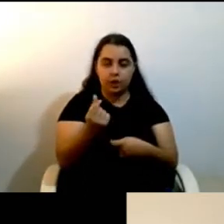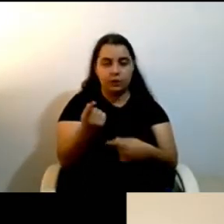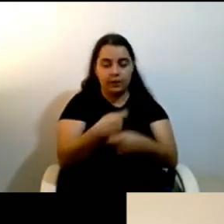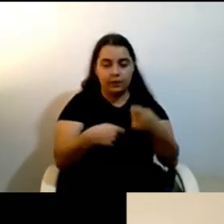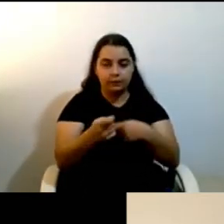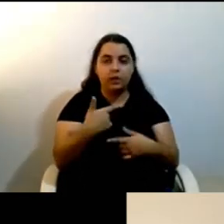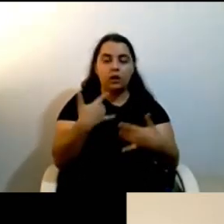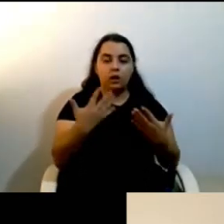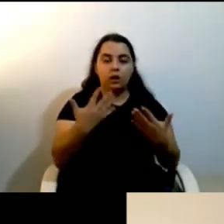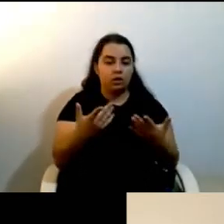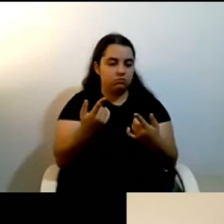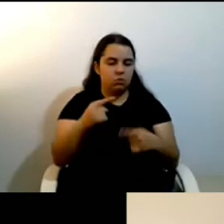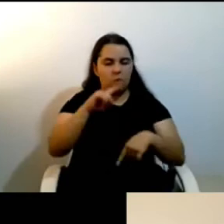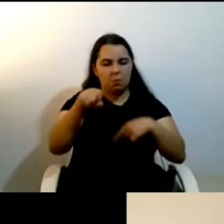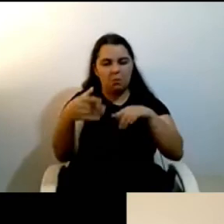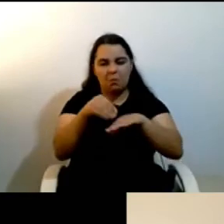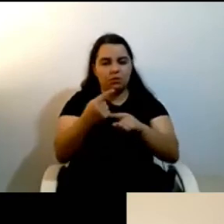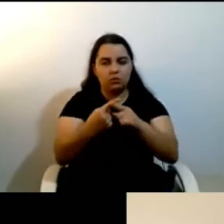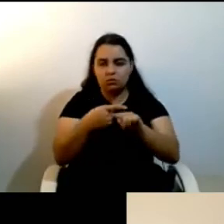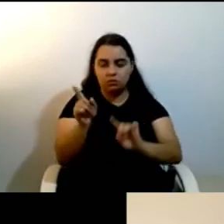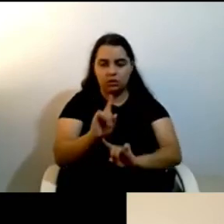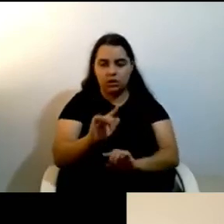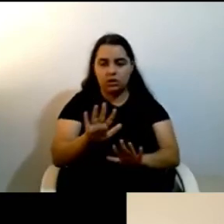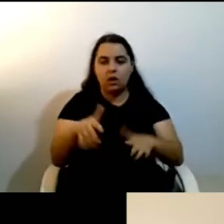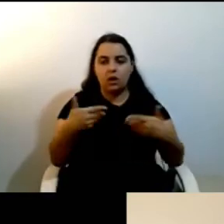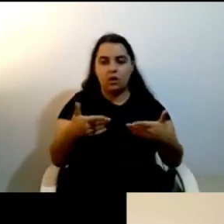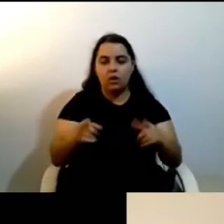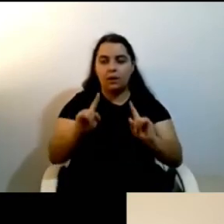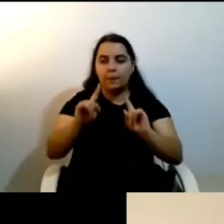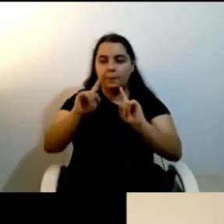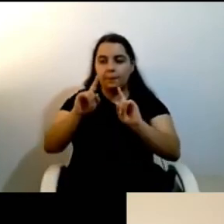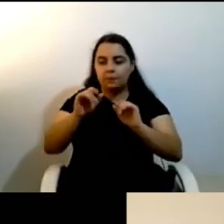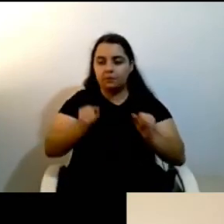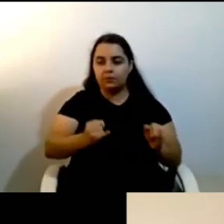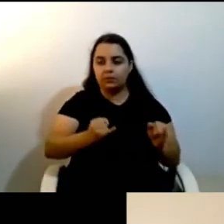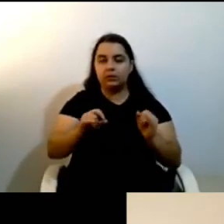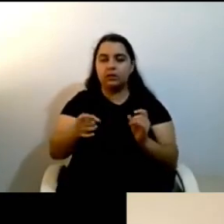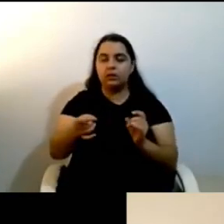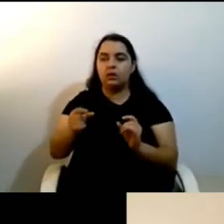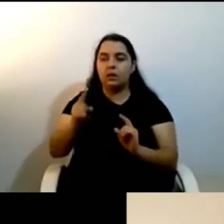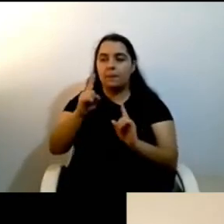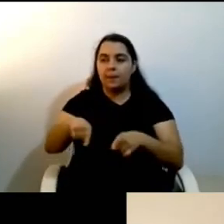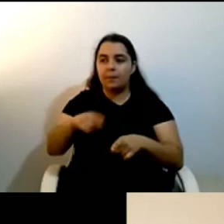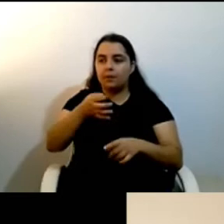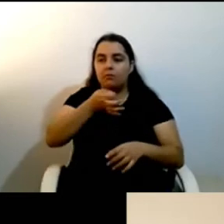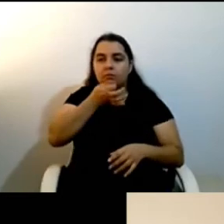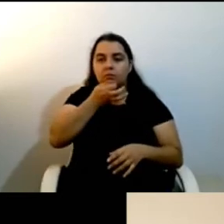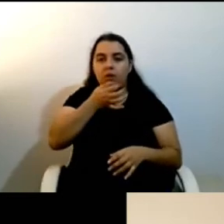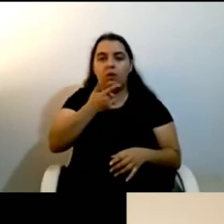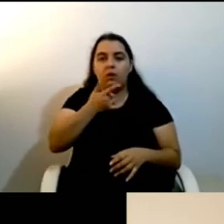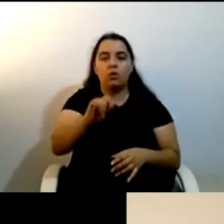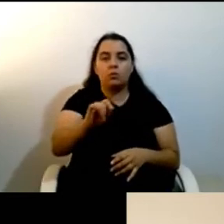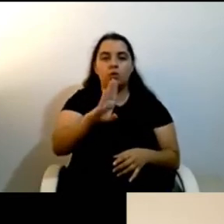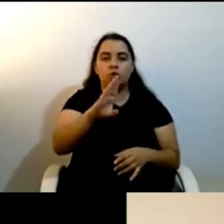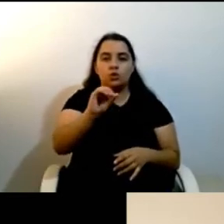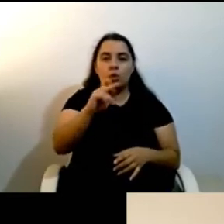vou passar a palavra. Primeira oradora que eu tenho aqui no meu guião é Joana Pimentel Alves. Olá,